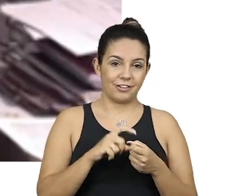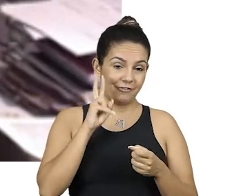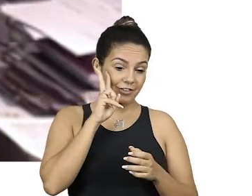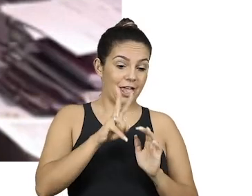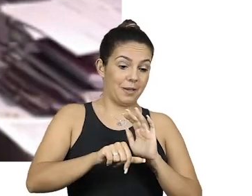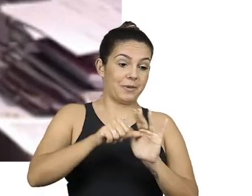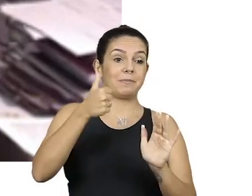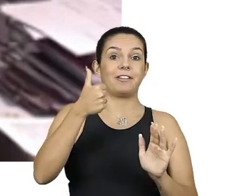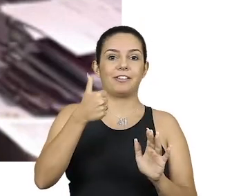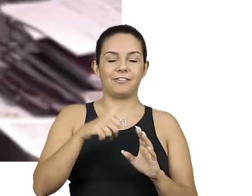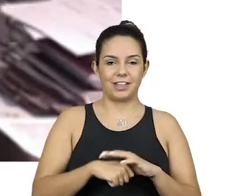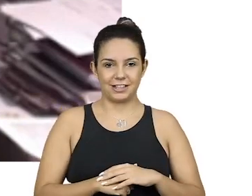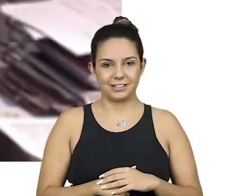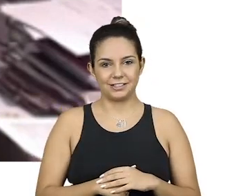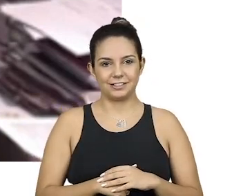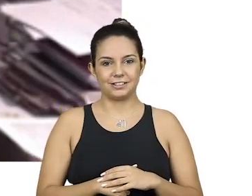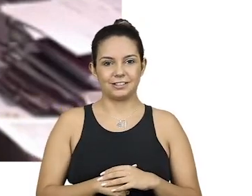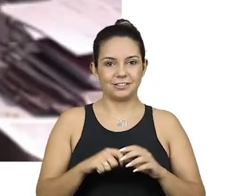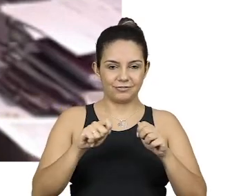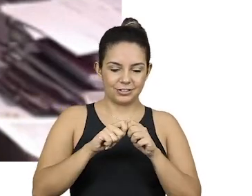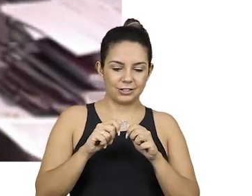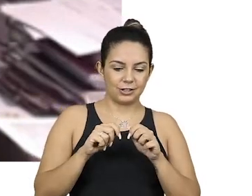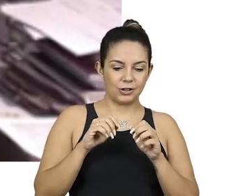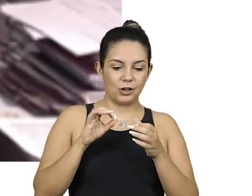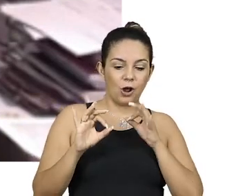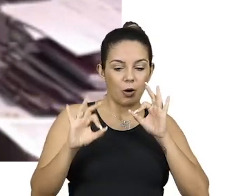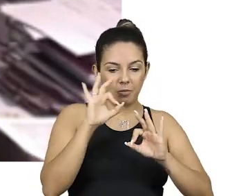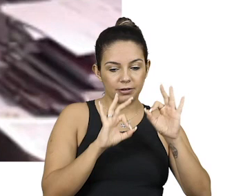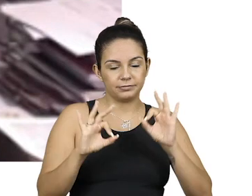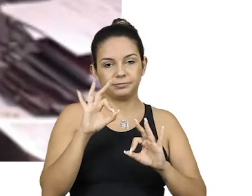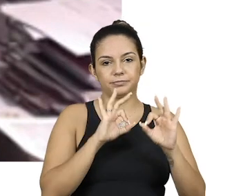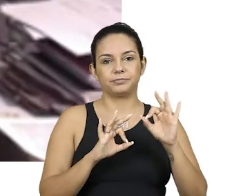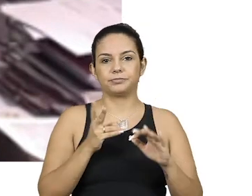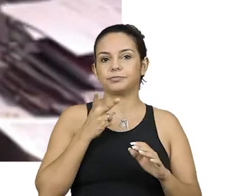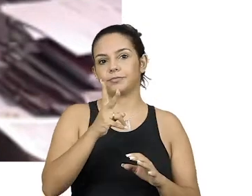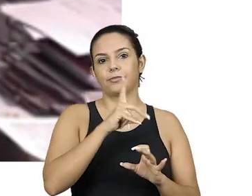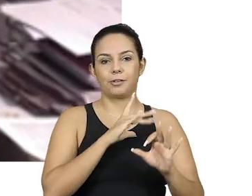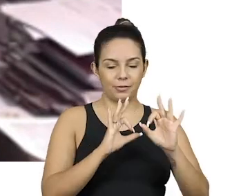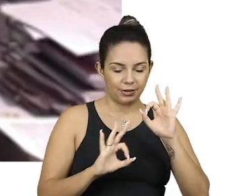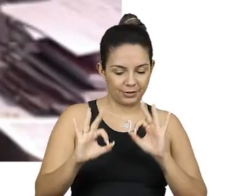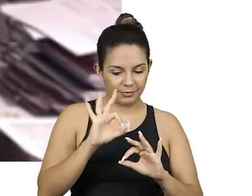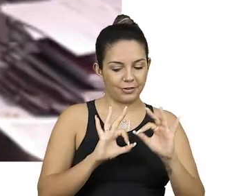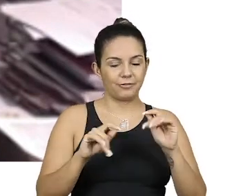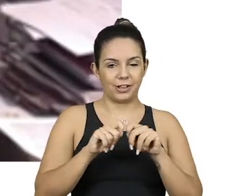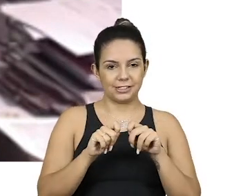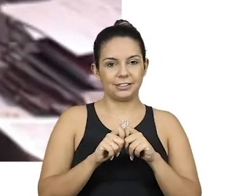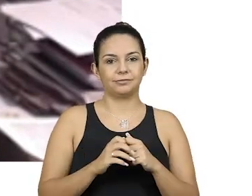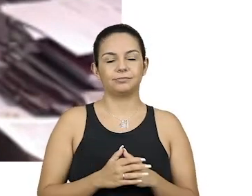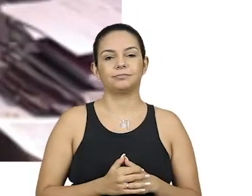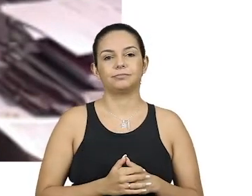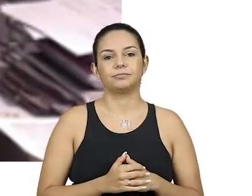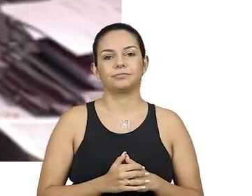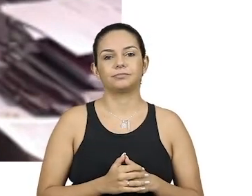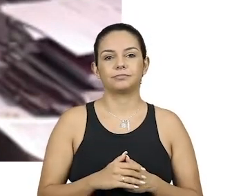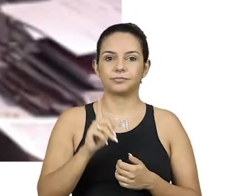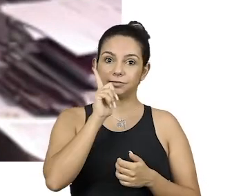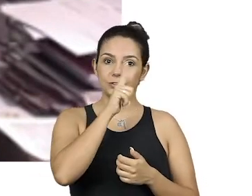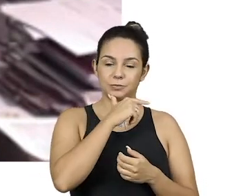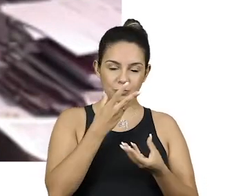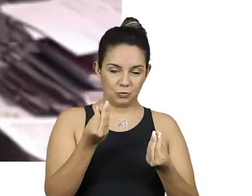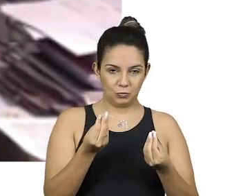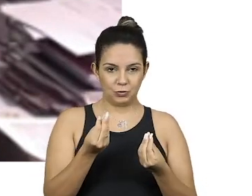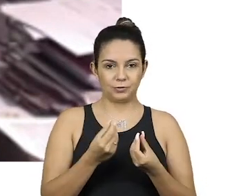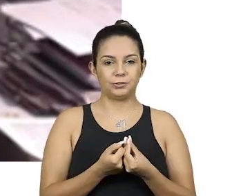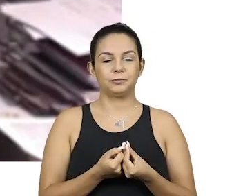vez e fazer os concertos. E há sempre concertos a fazer. Então, demorou muito